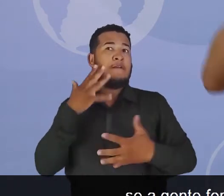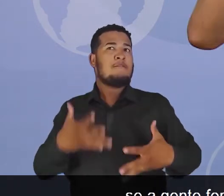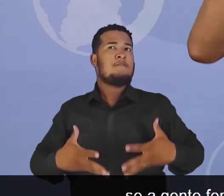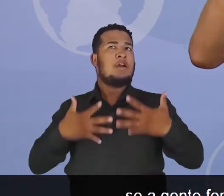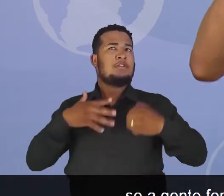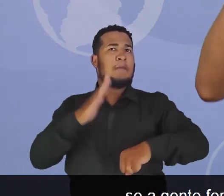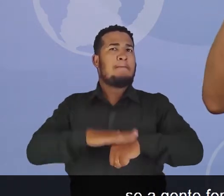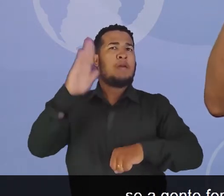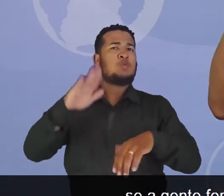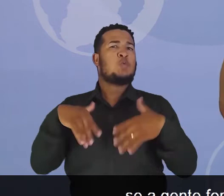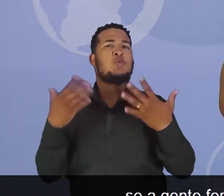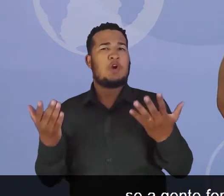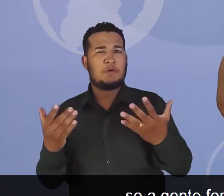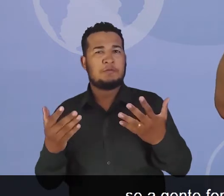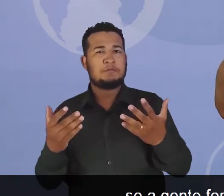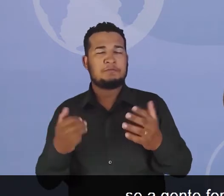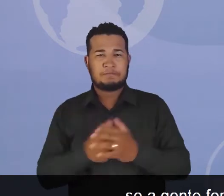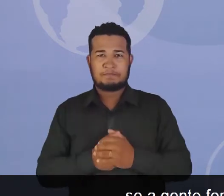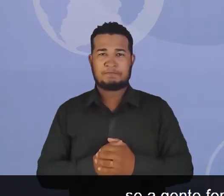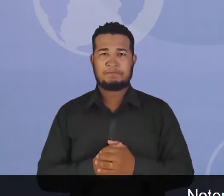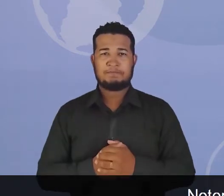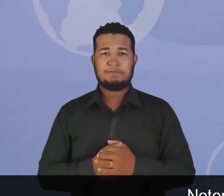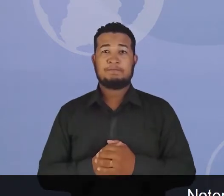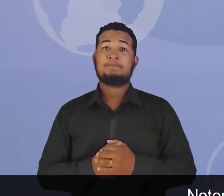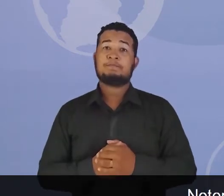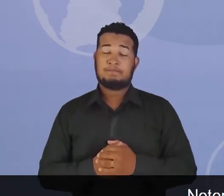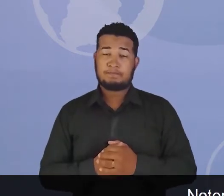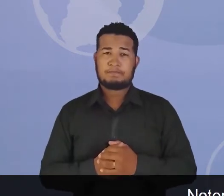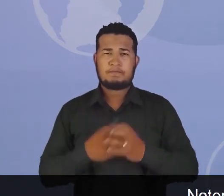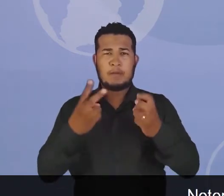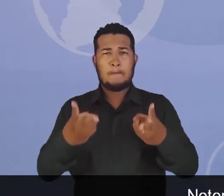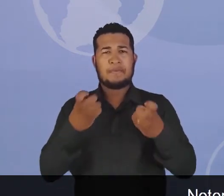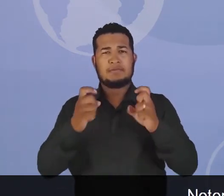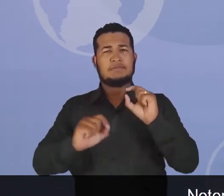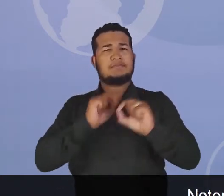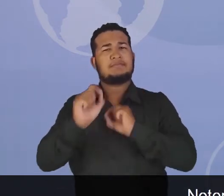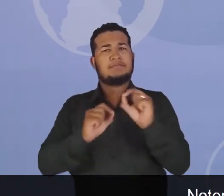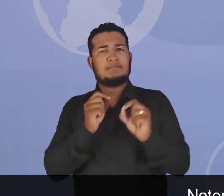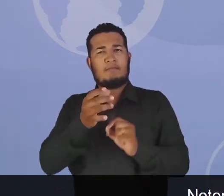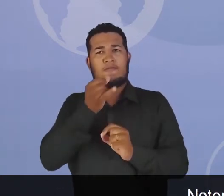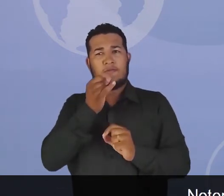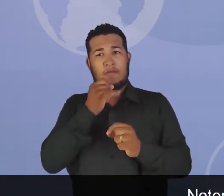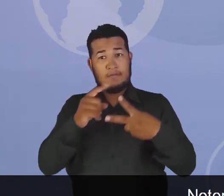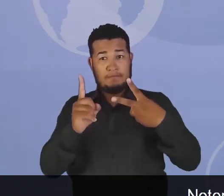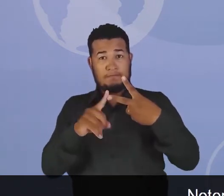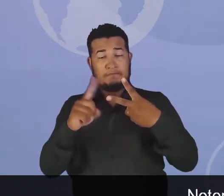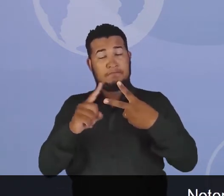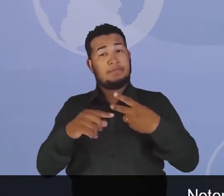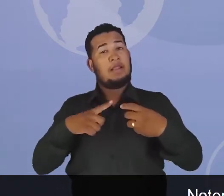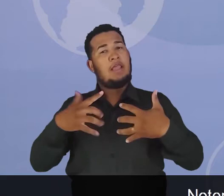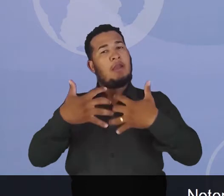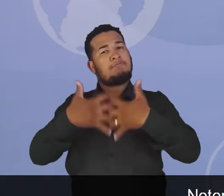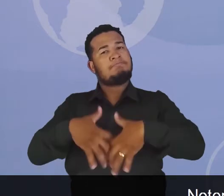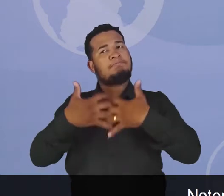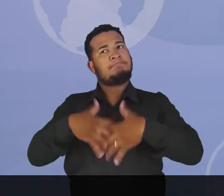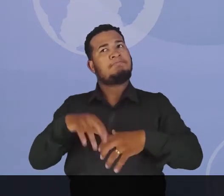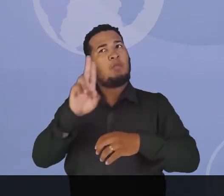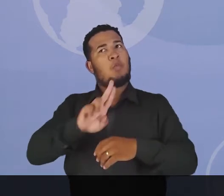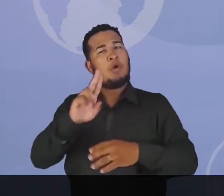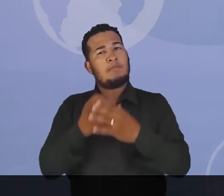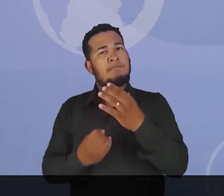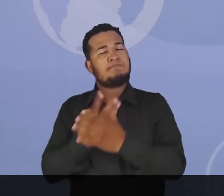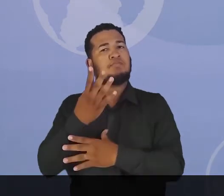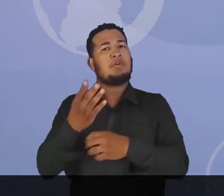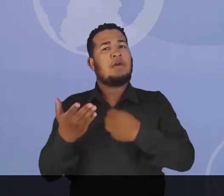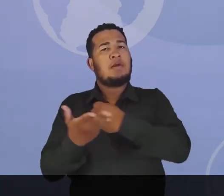entre prazer e dor. Notem, então, que o utilitarismo desenvolve aqui um princípio daquilo